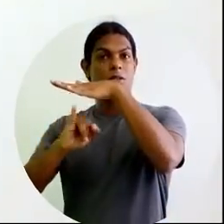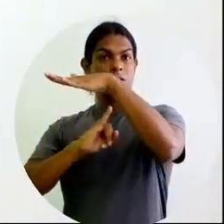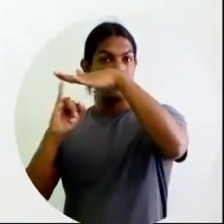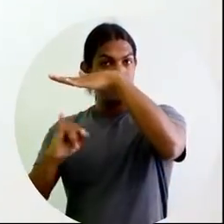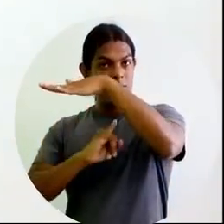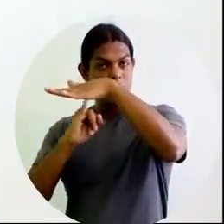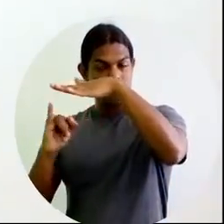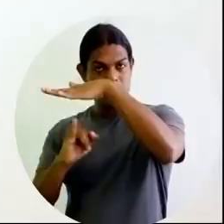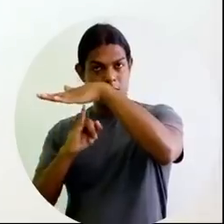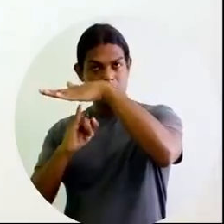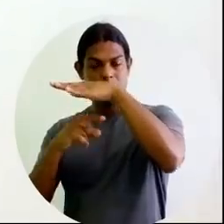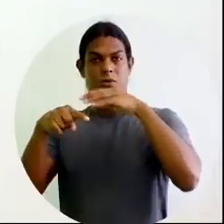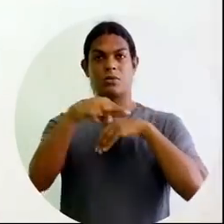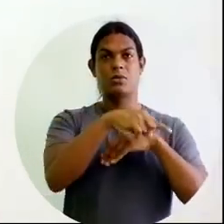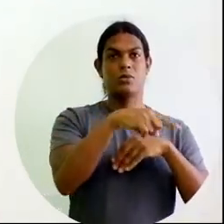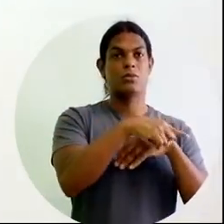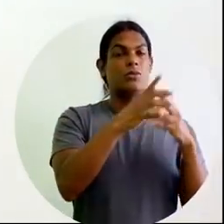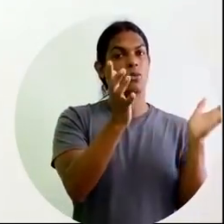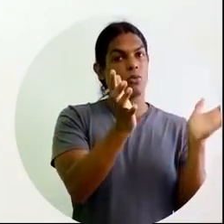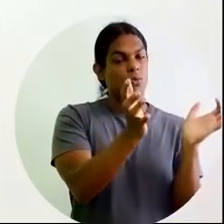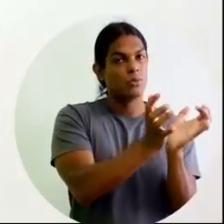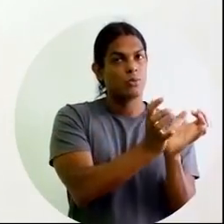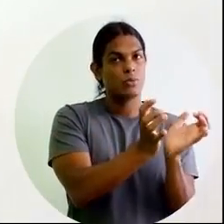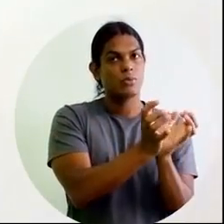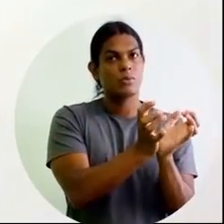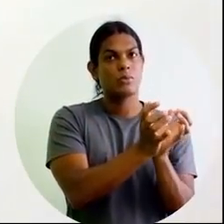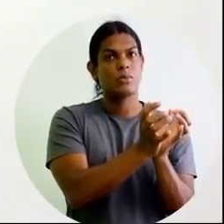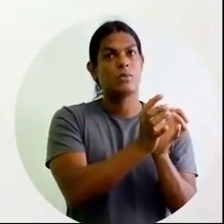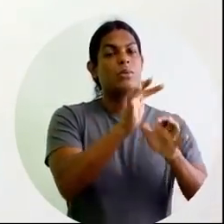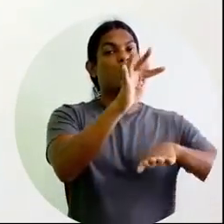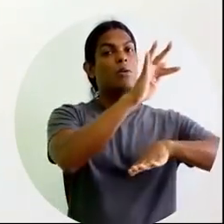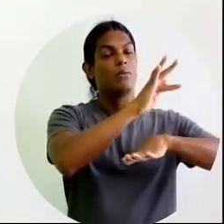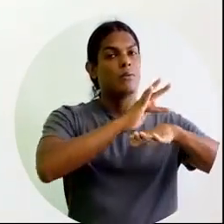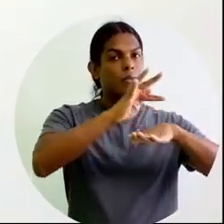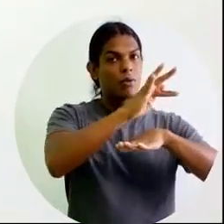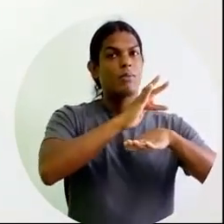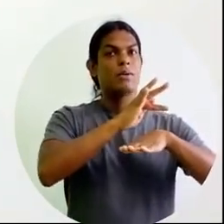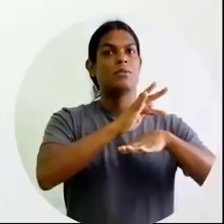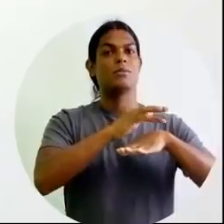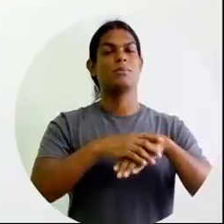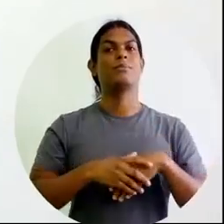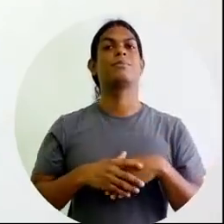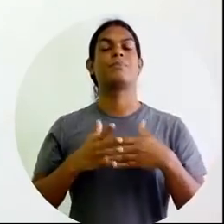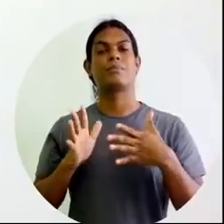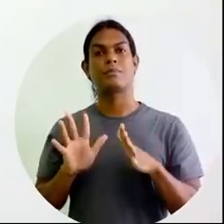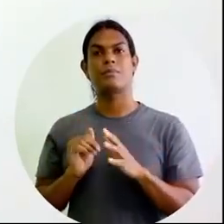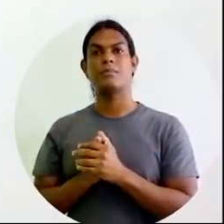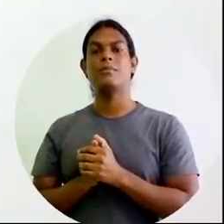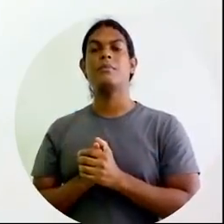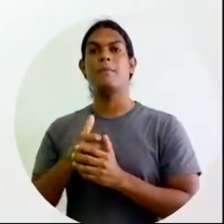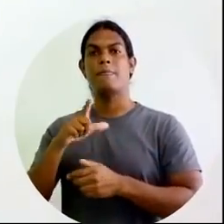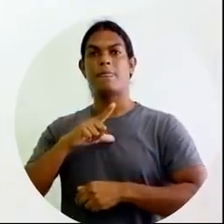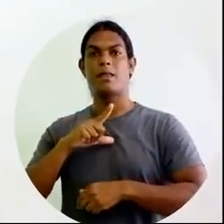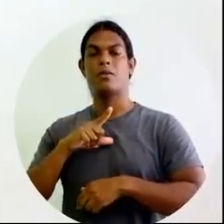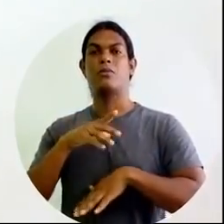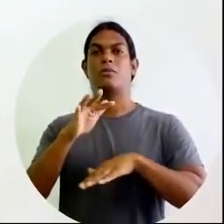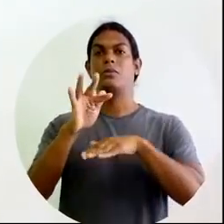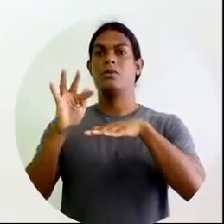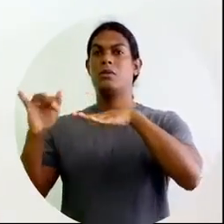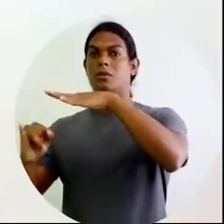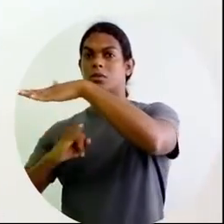informais e do outro lado, nós temos os grupos formais. Então, nós temos os